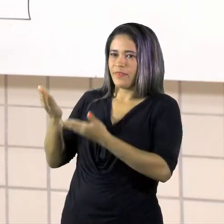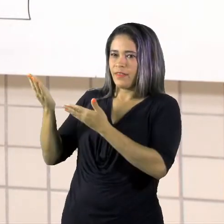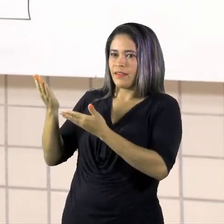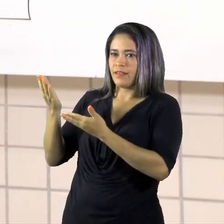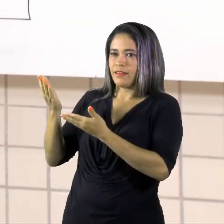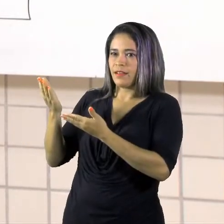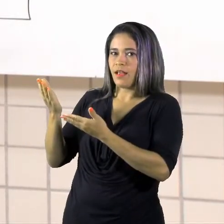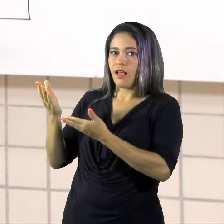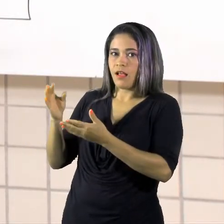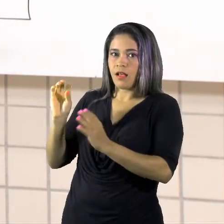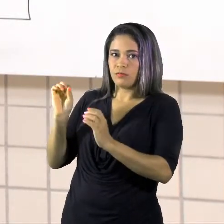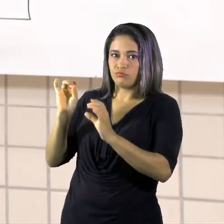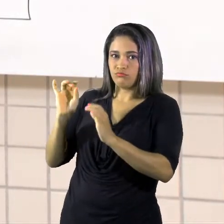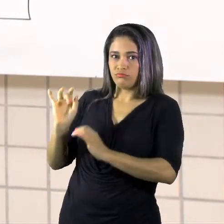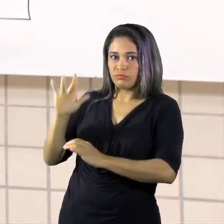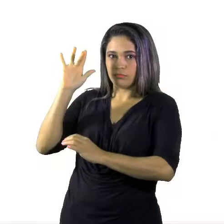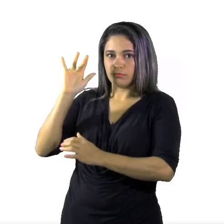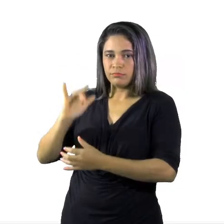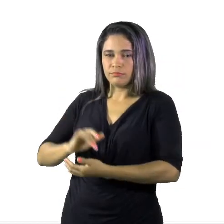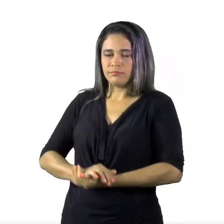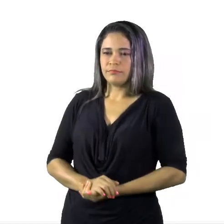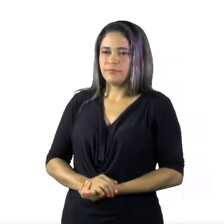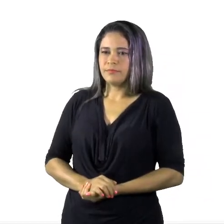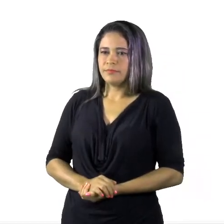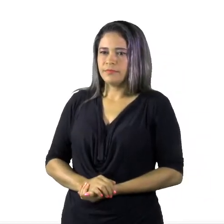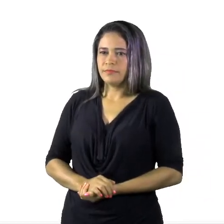favor, produção.